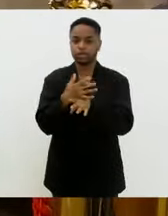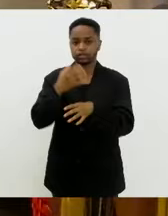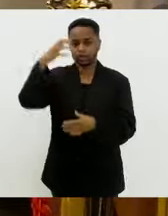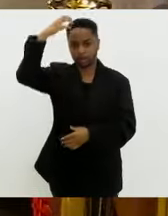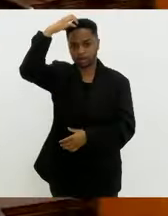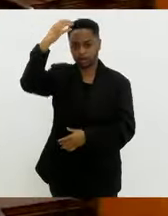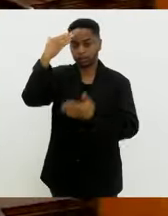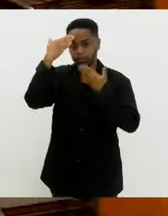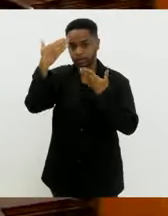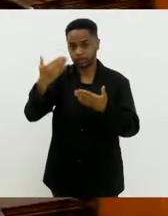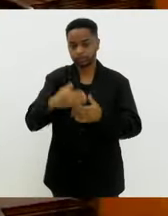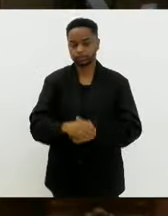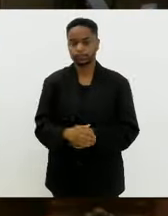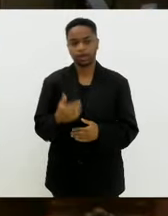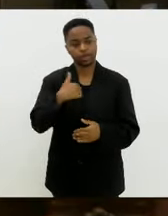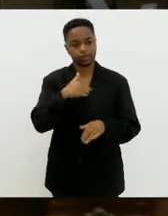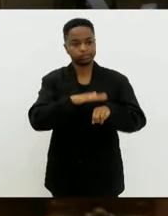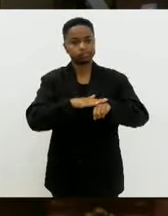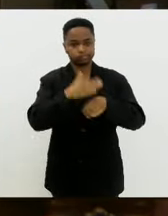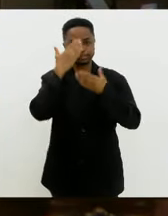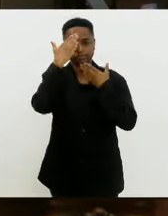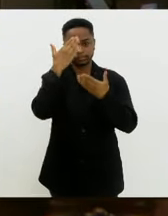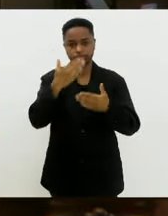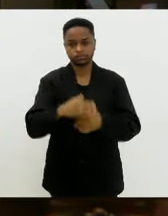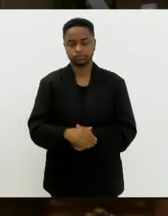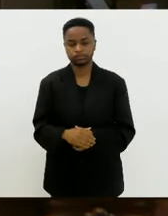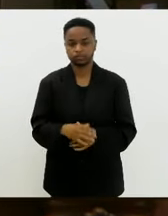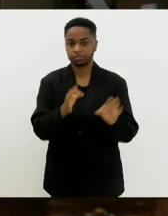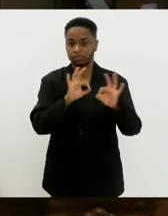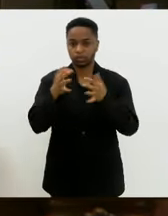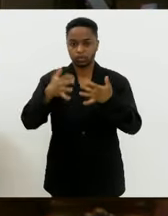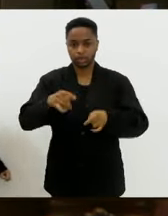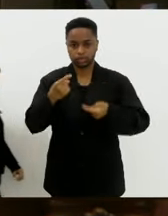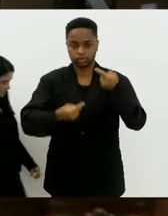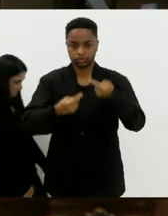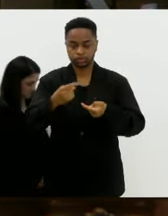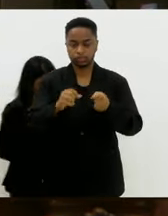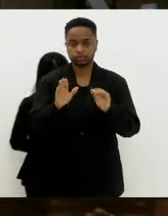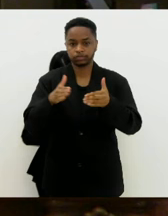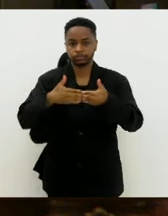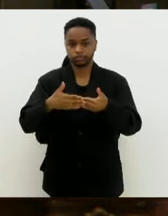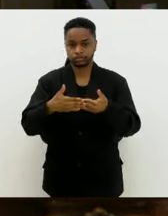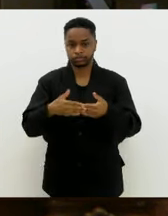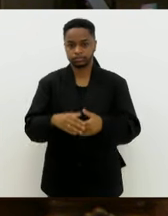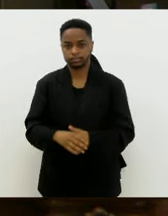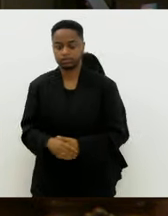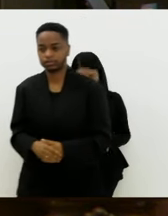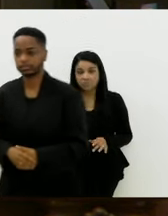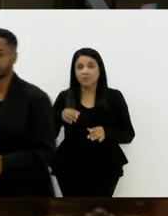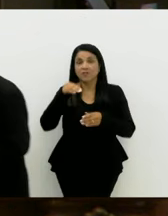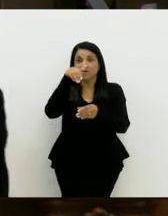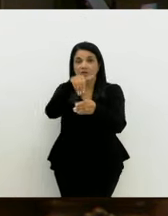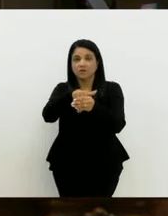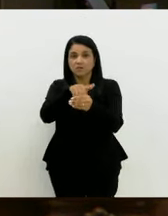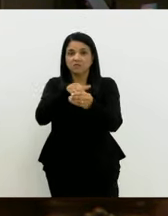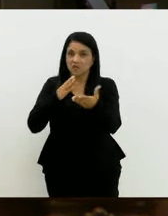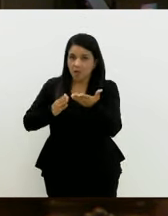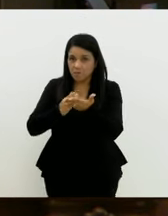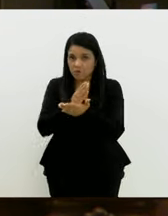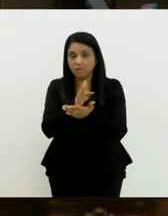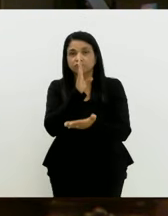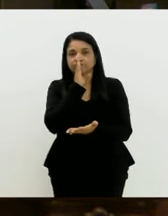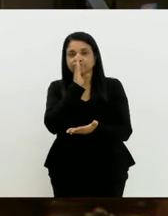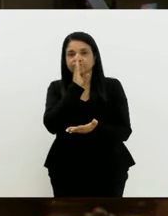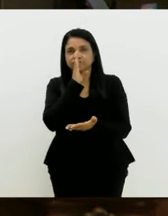Muito obrigada. Eu que agradeço. Não havendo mais quem queira discutir, encerrada a discussão. Em votação, os senhores que aprovam, permaneçam como